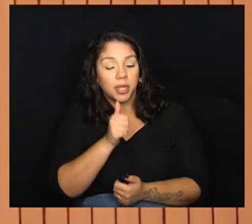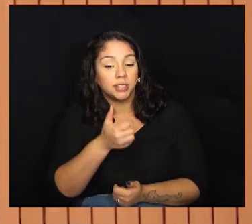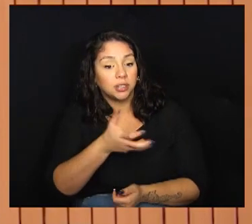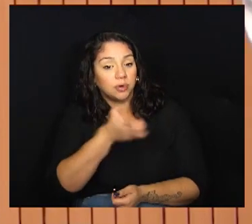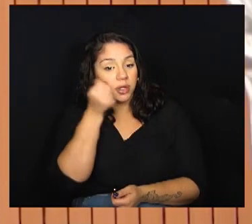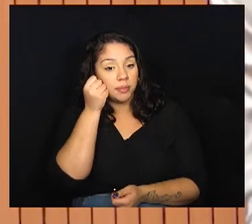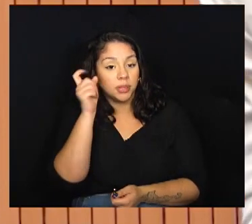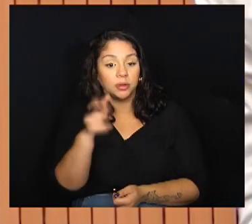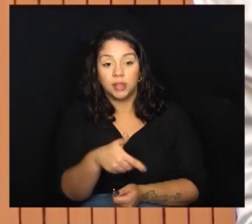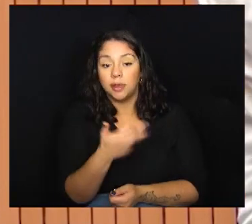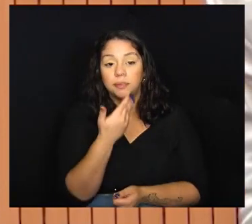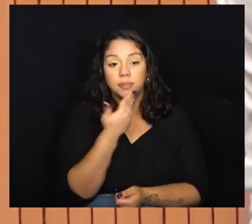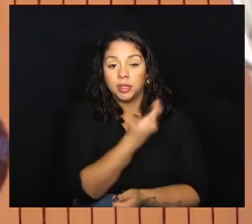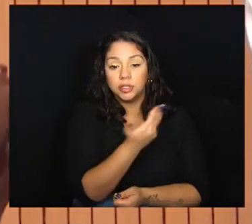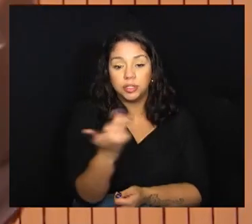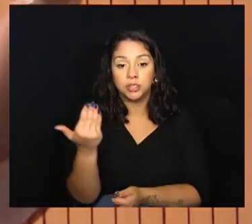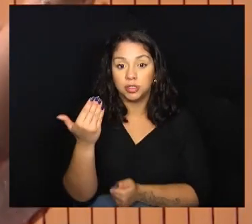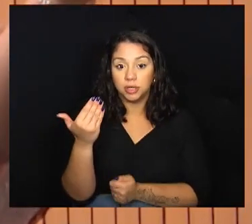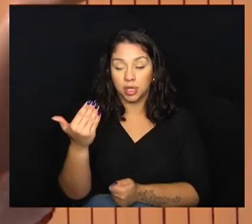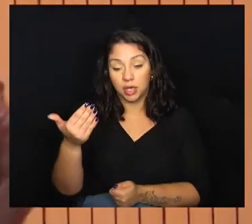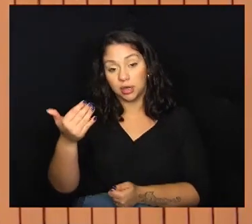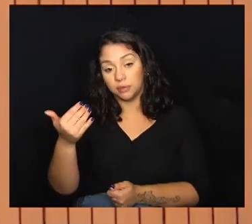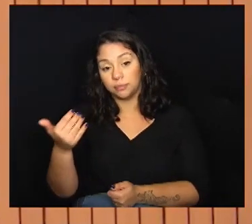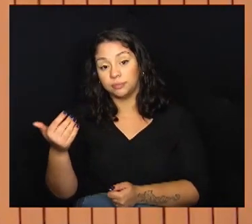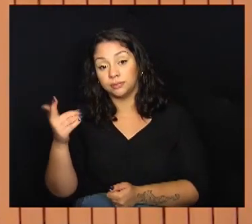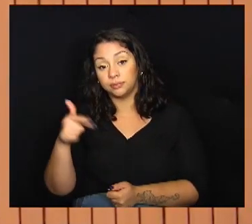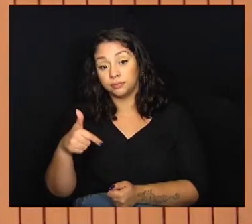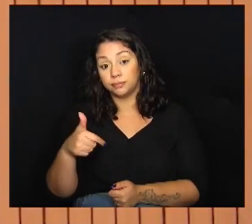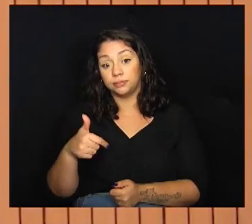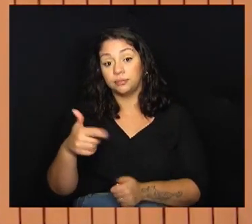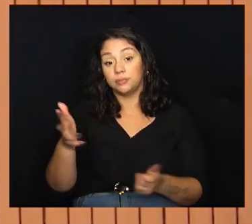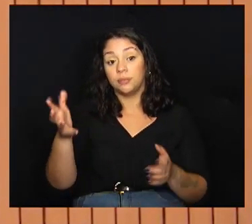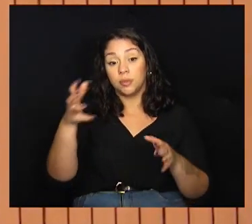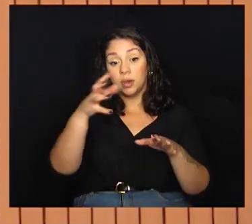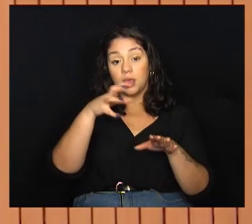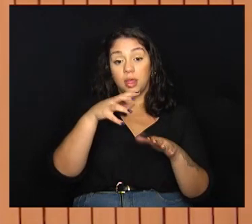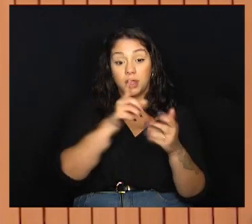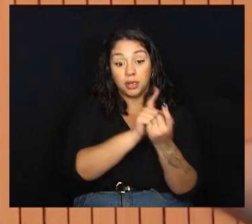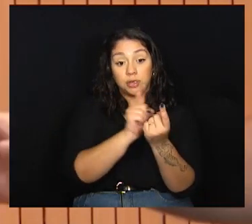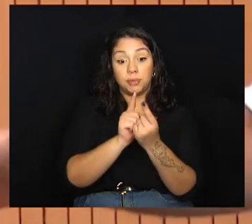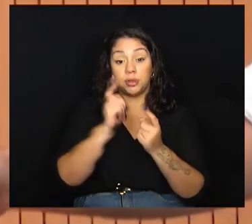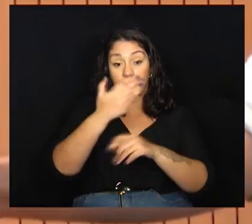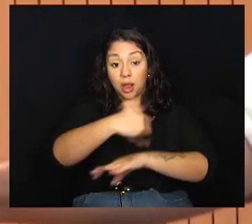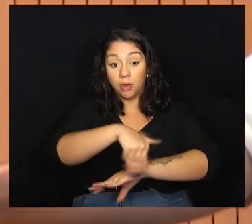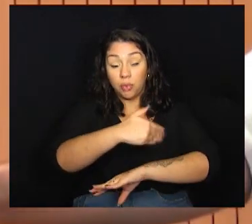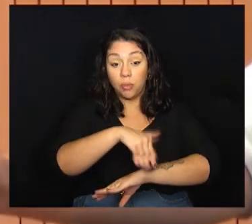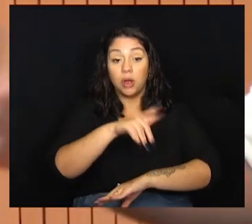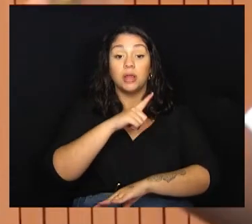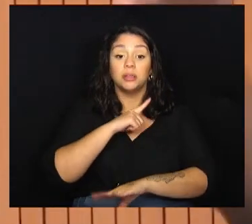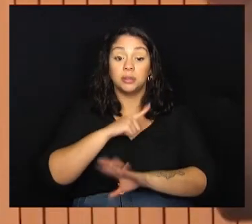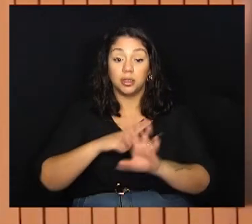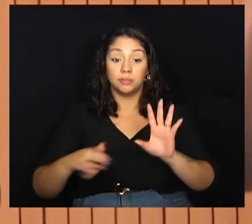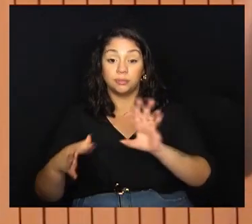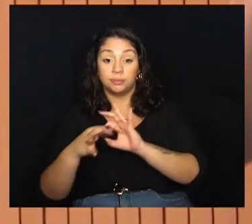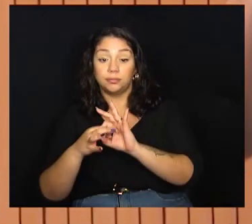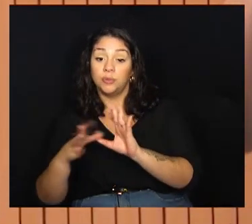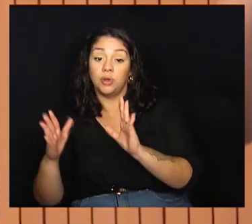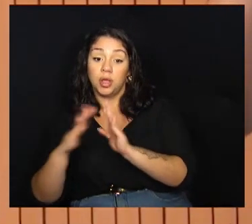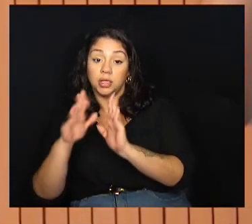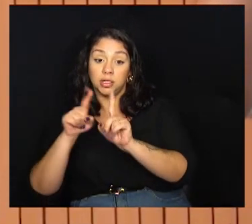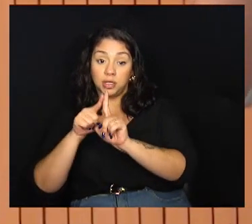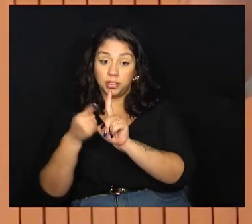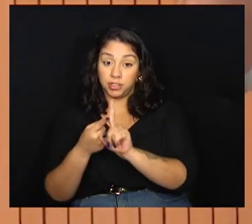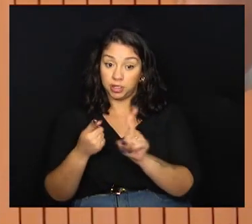da solicitação via saúde. O consultório na rua tem uma parceria muito grandiosa aí com a Casa da Gestante, nos